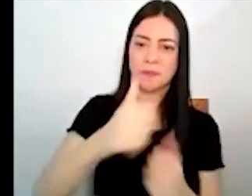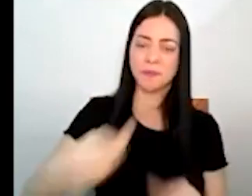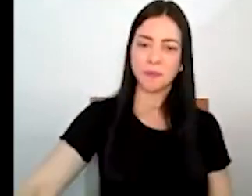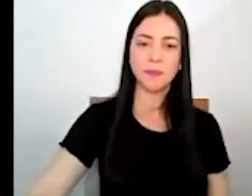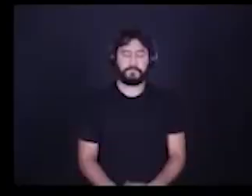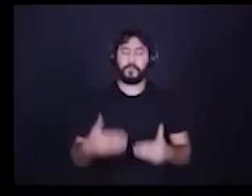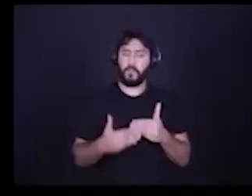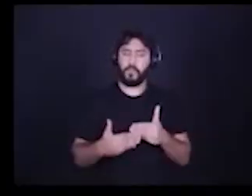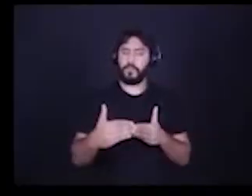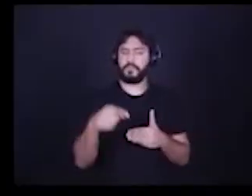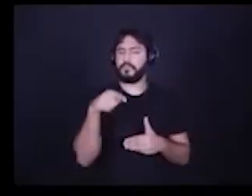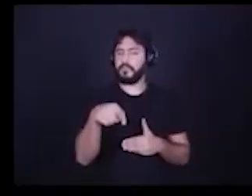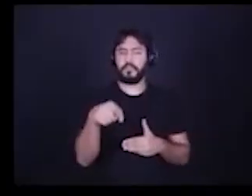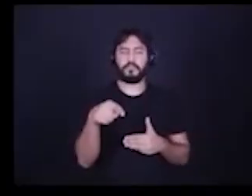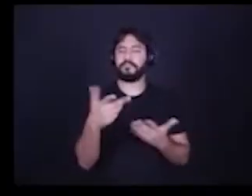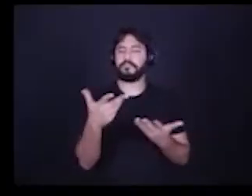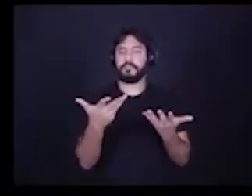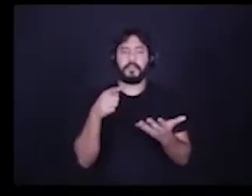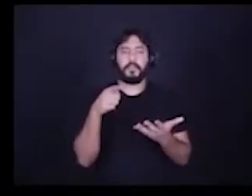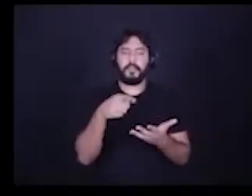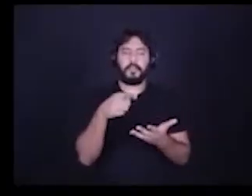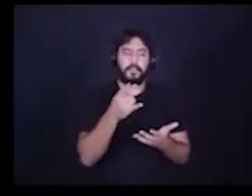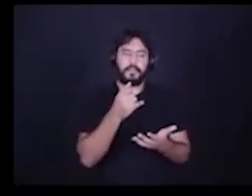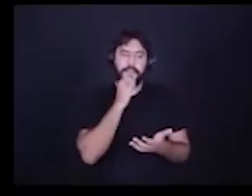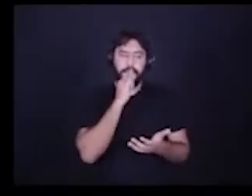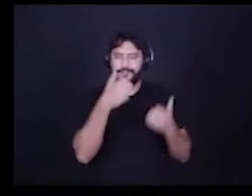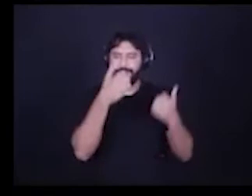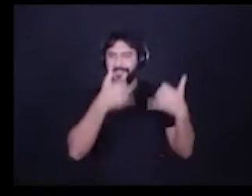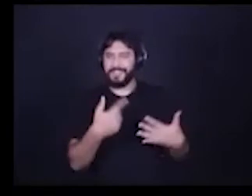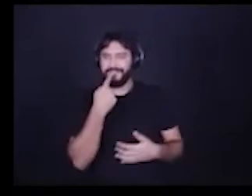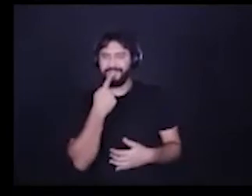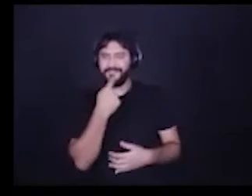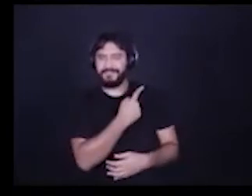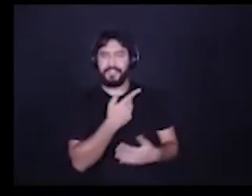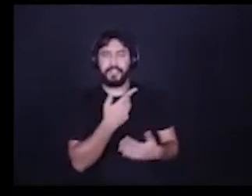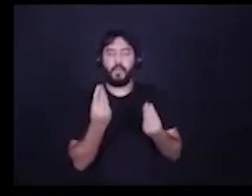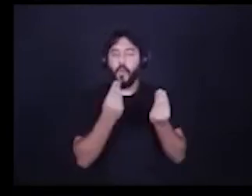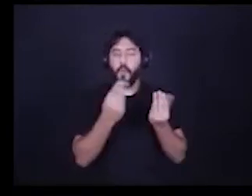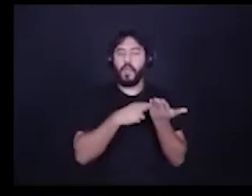de partida, que era como